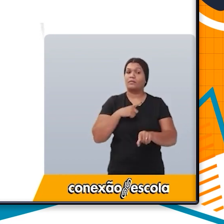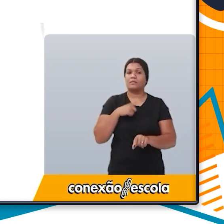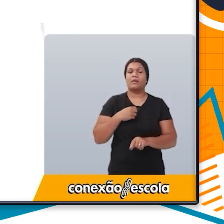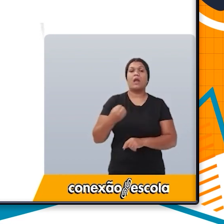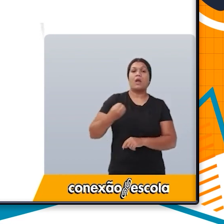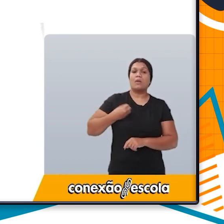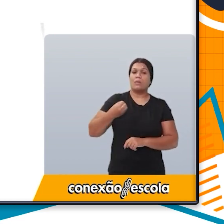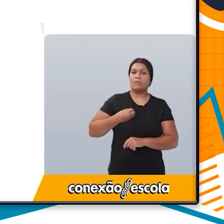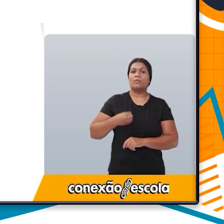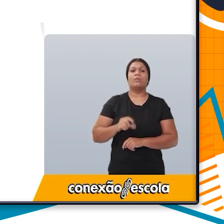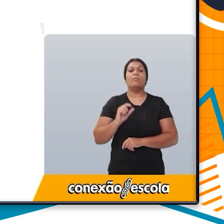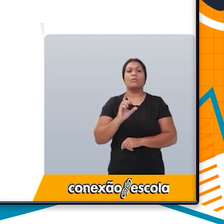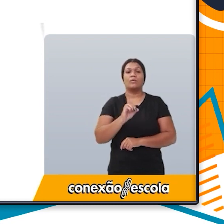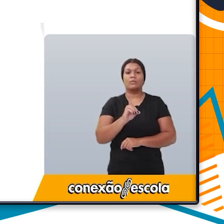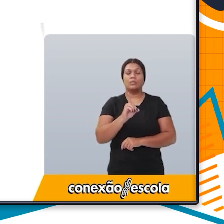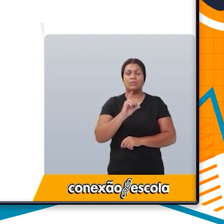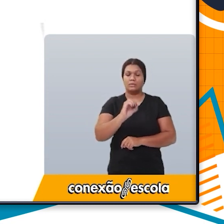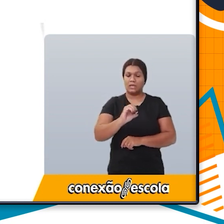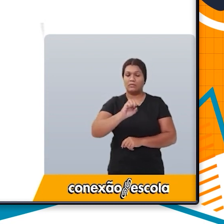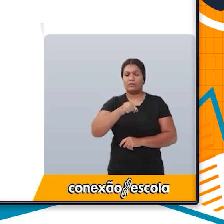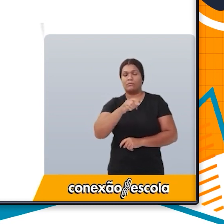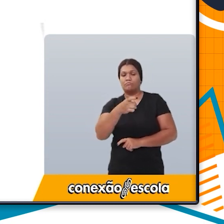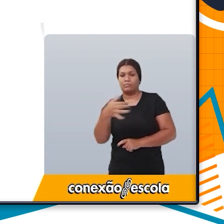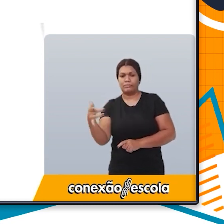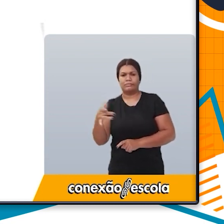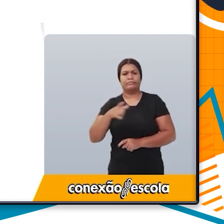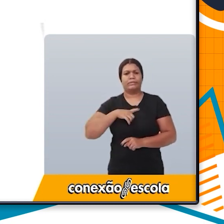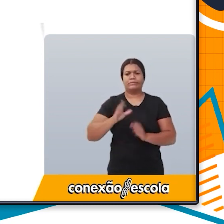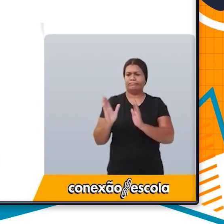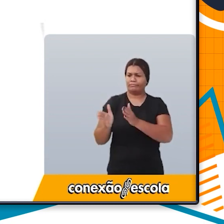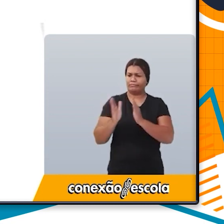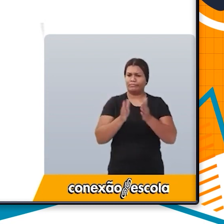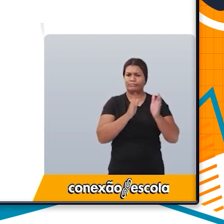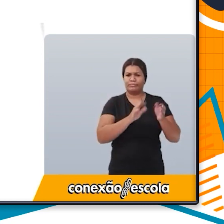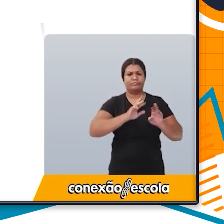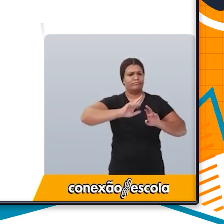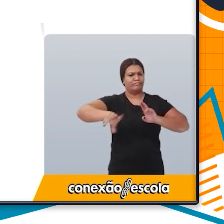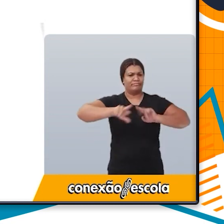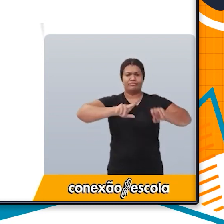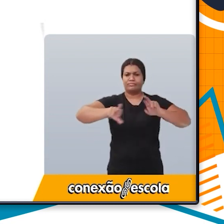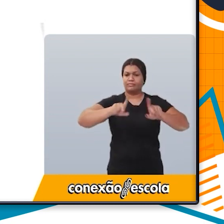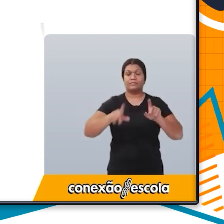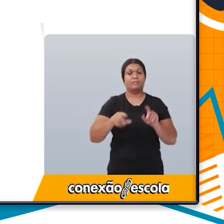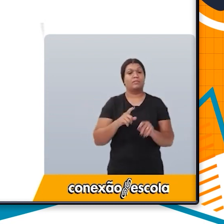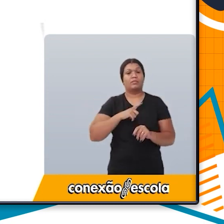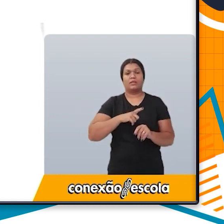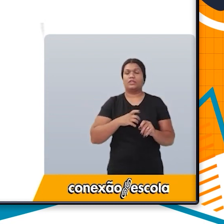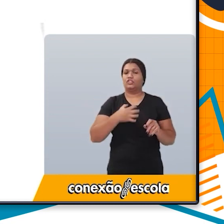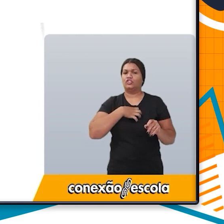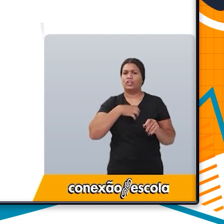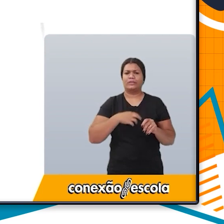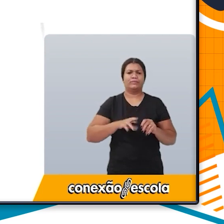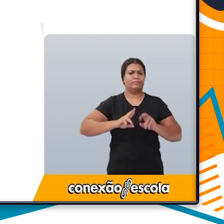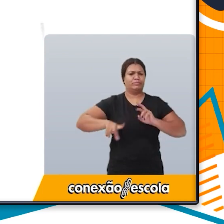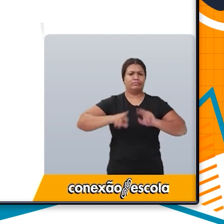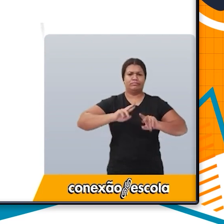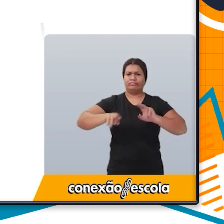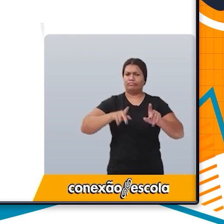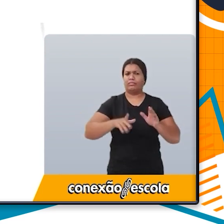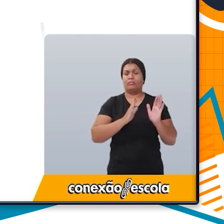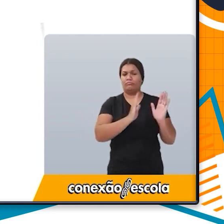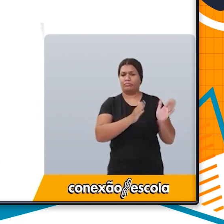número decimal com infinitas ordens decimais, ou de extensão infinita periódica.